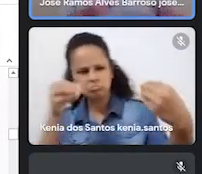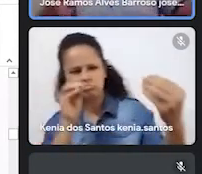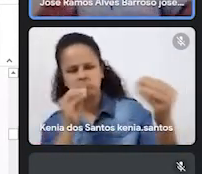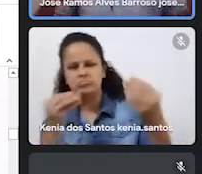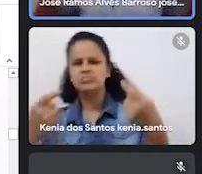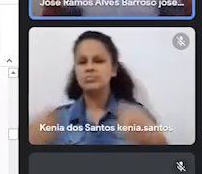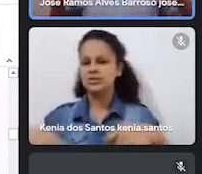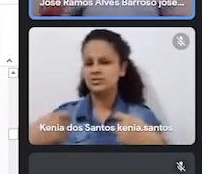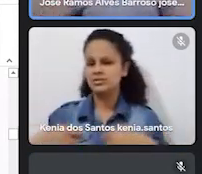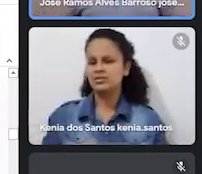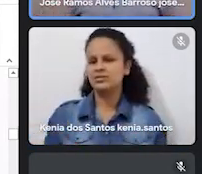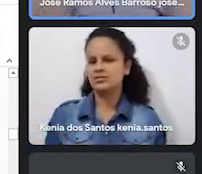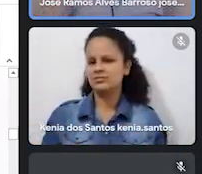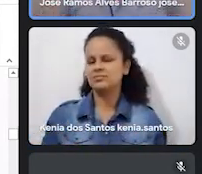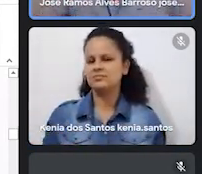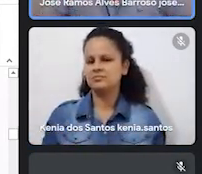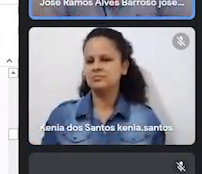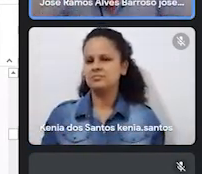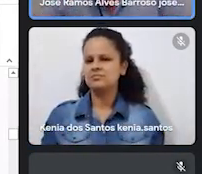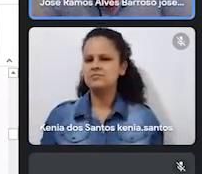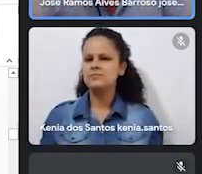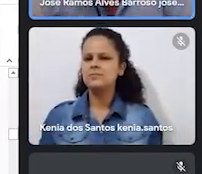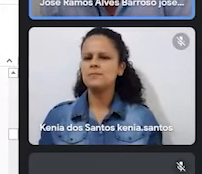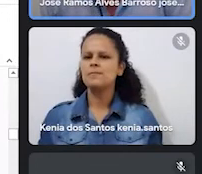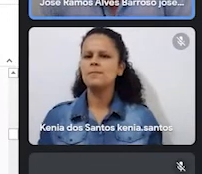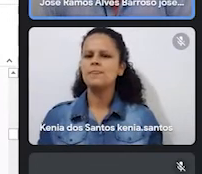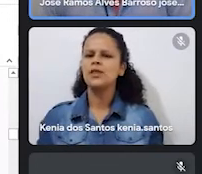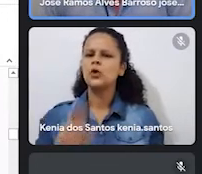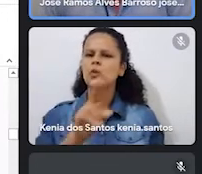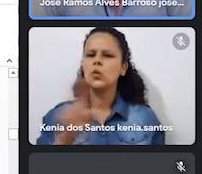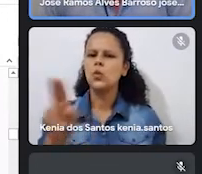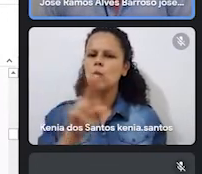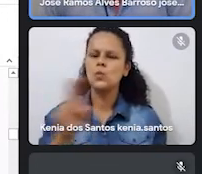Aí eu falei aqui Loadbuster. Você sabe o que é um Loadbuster?